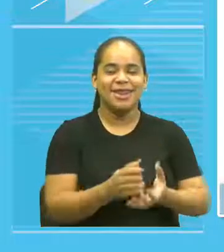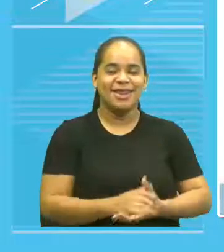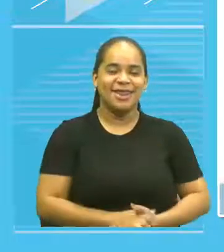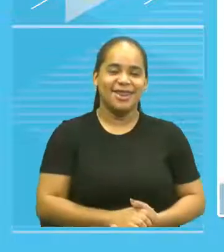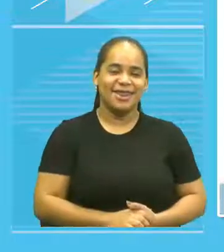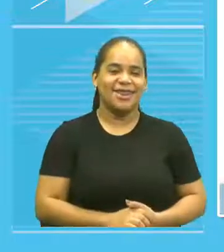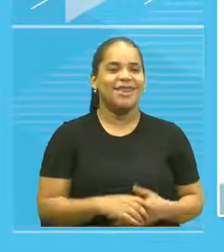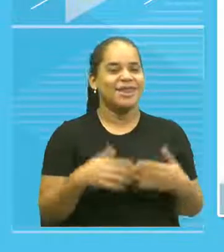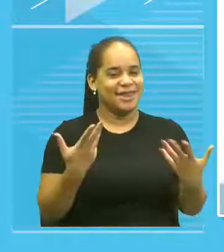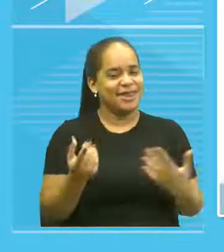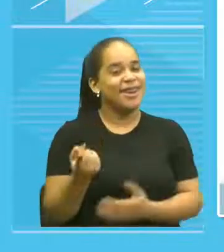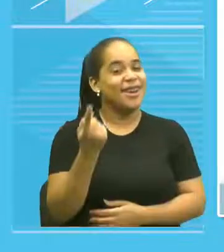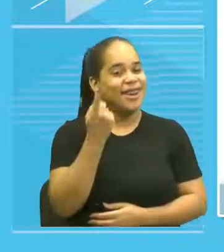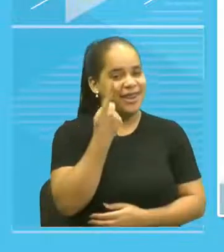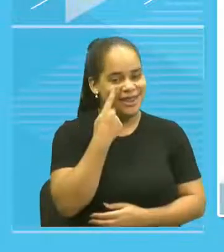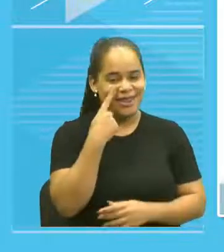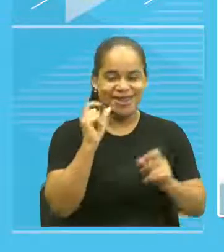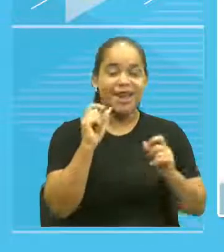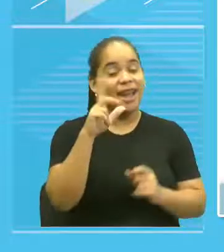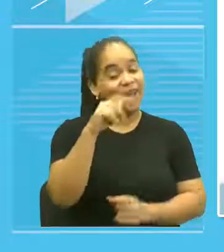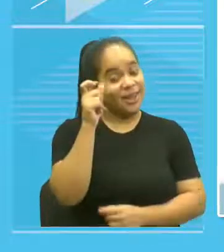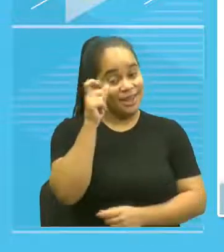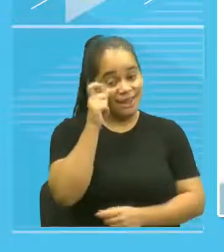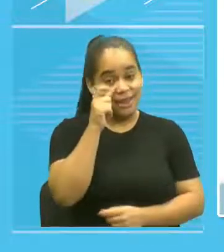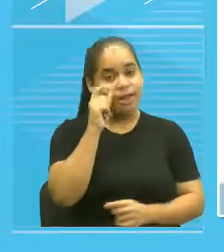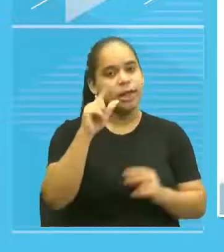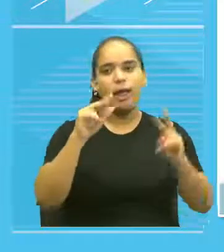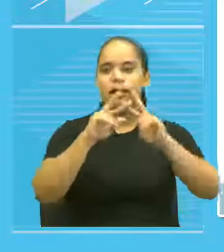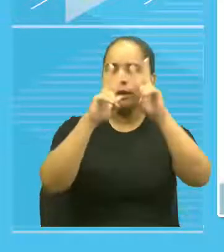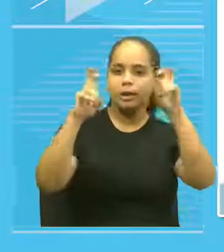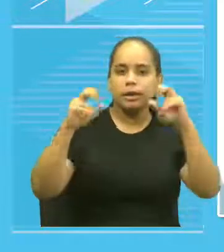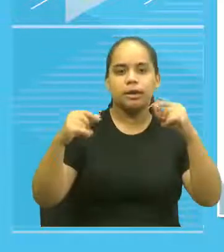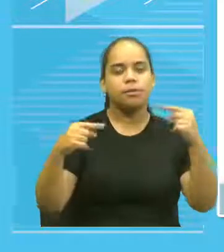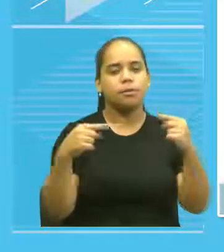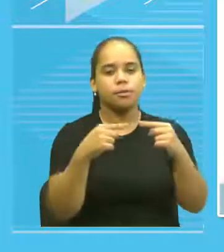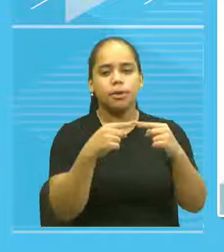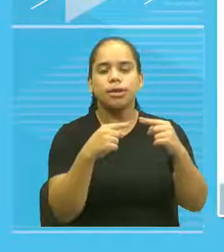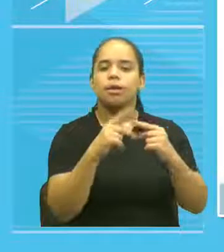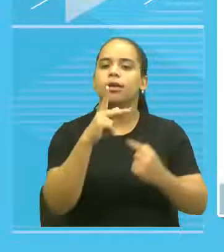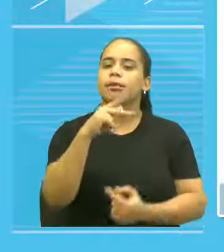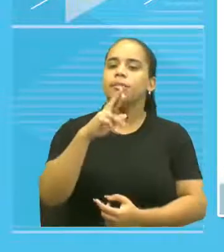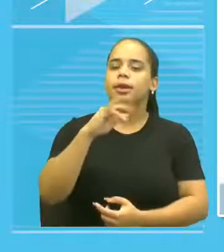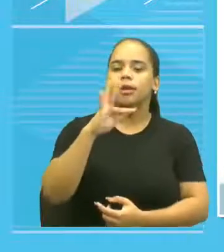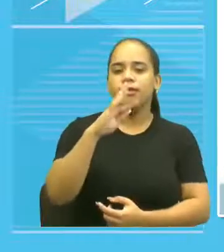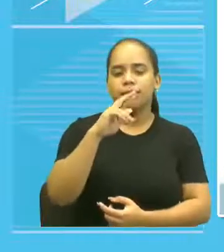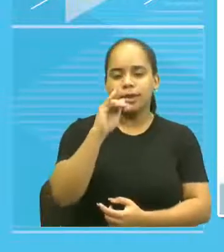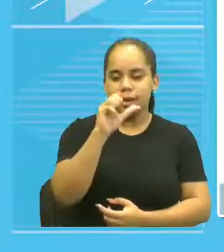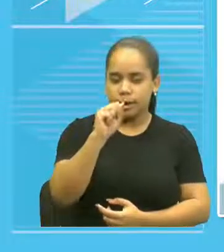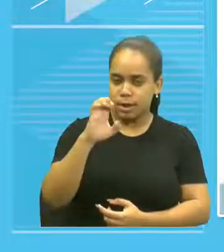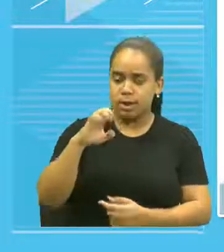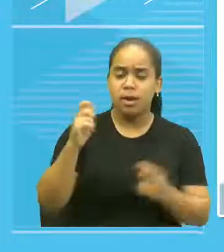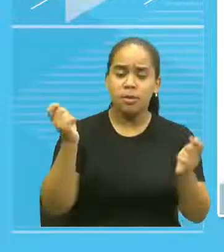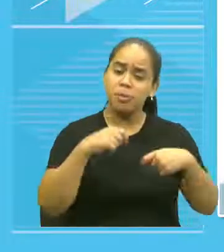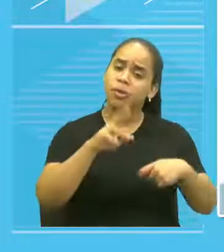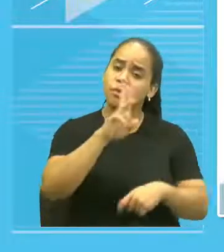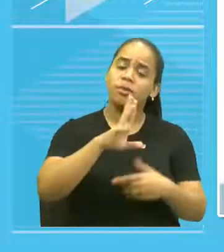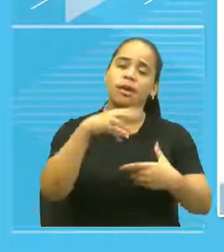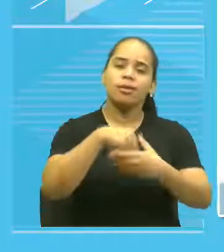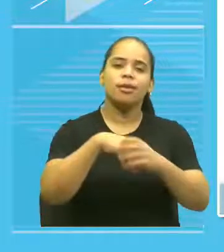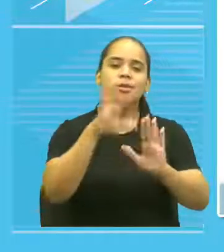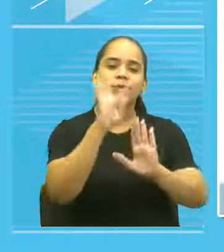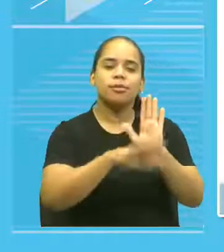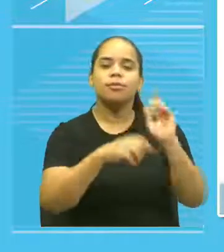bom Então veja é interessante isso isso é perífrase no texto Você pode até usar uma perífrase para evitar uma repetição